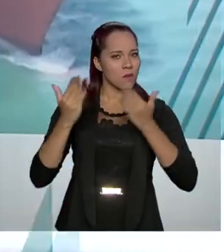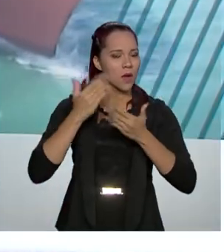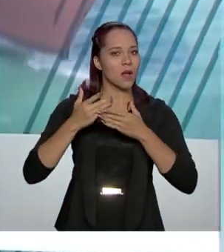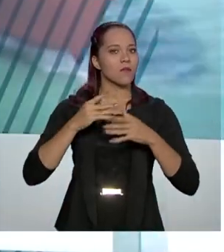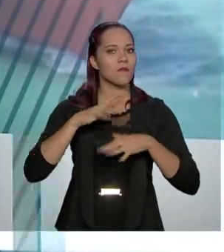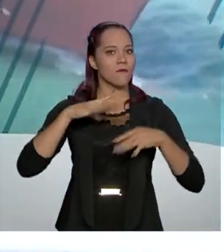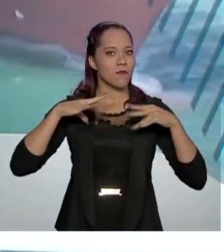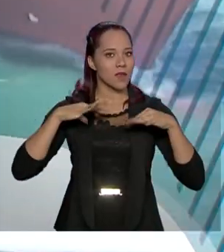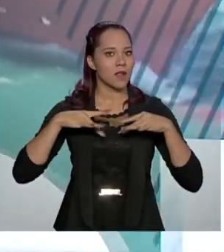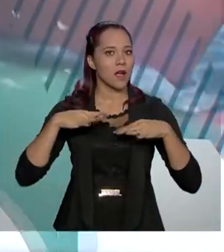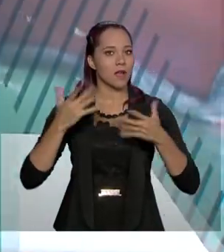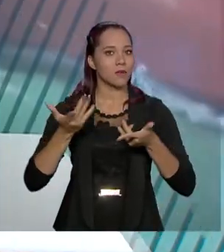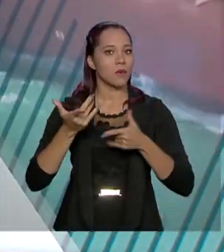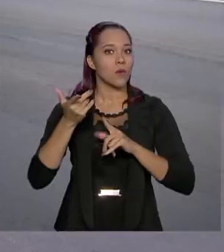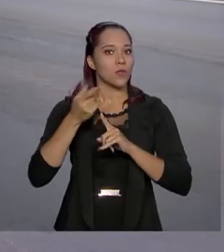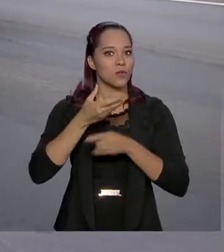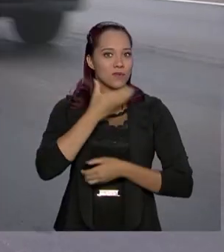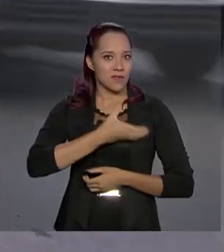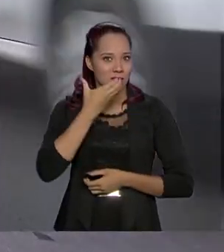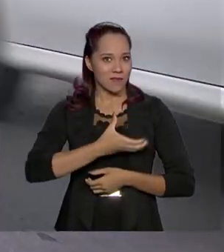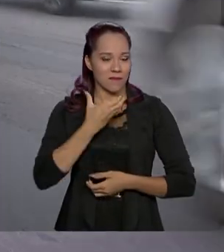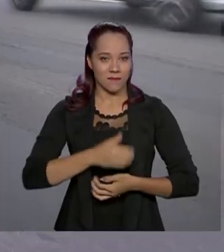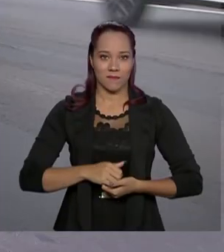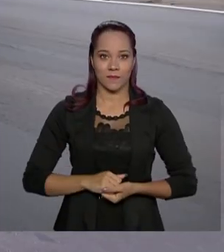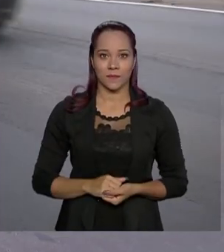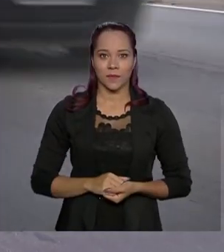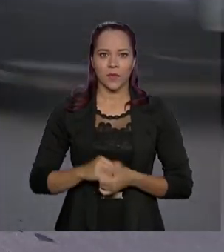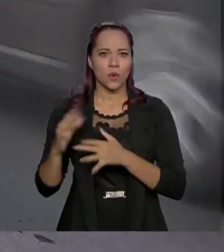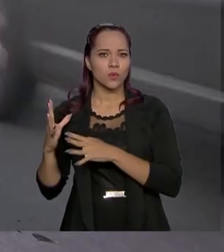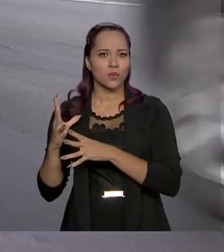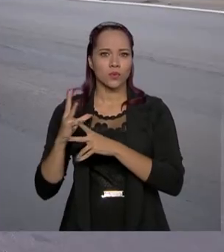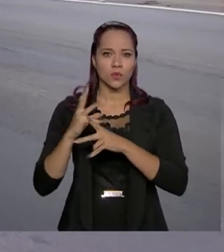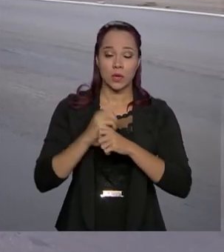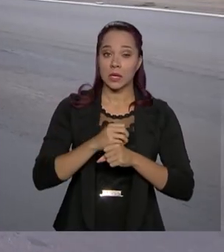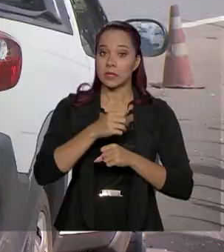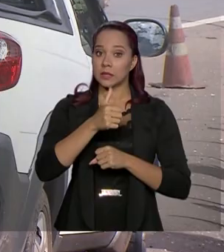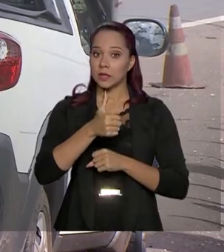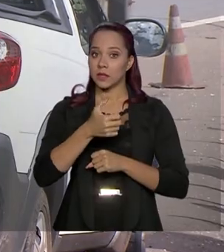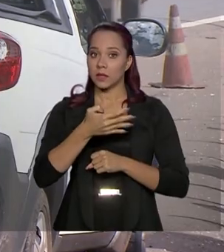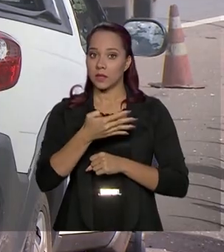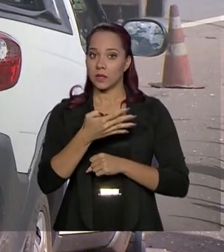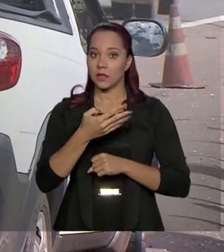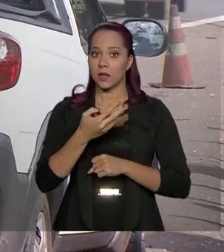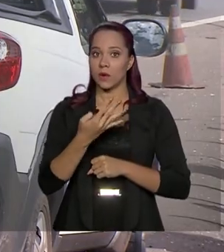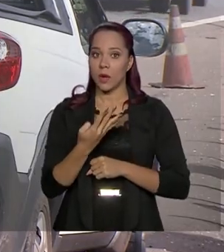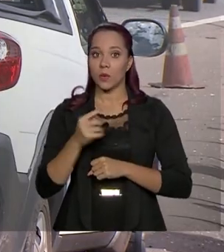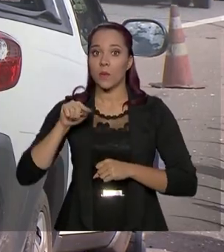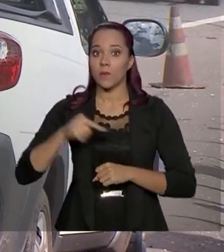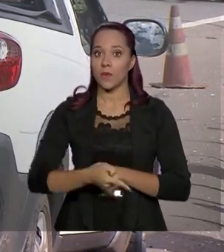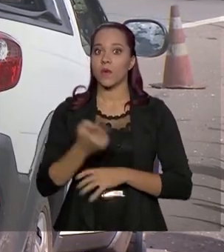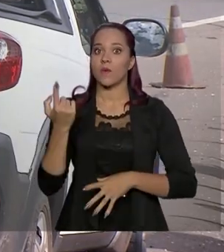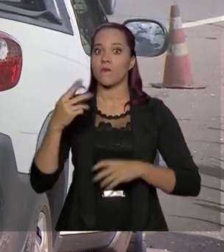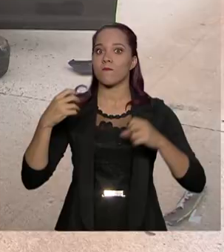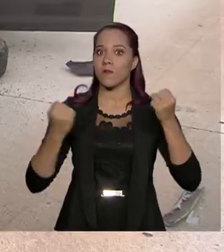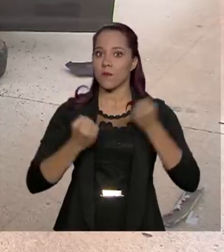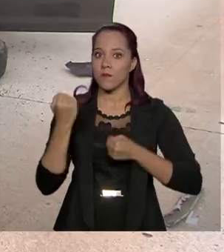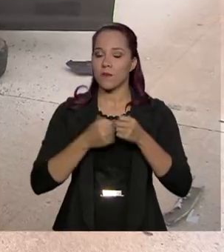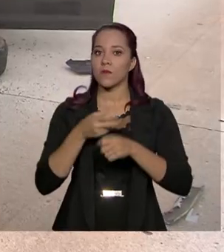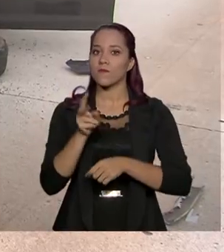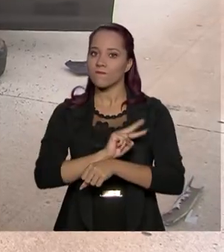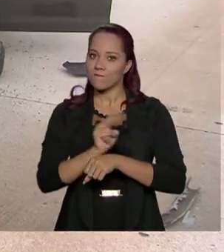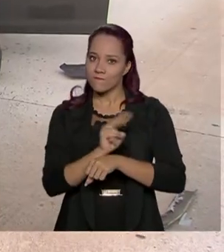com o feriado do Natal. Ao todo, 134 mil veículos foram fiscalizados.